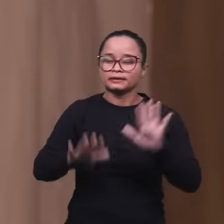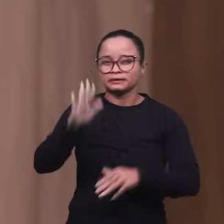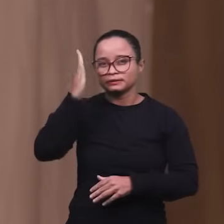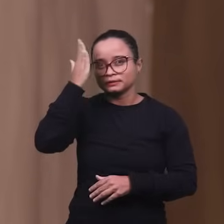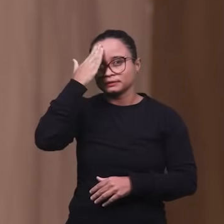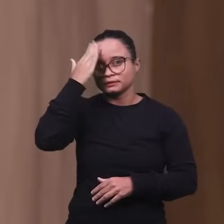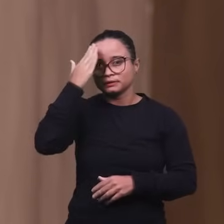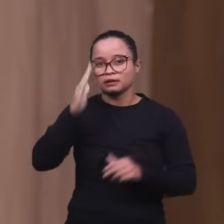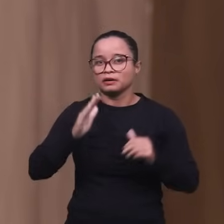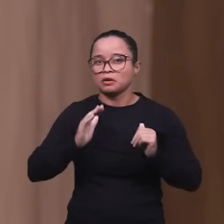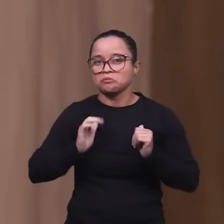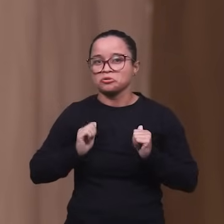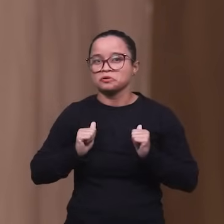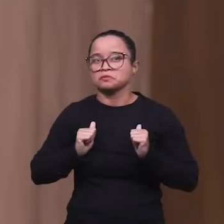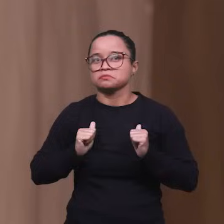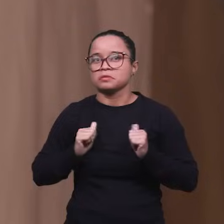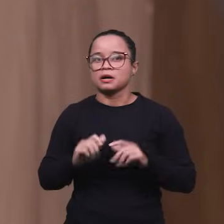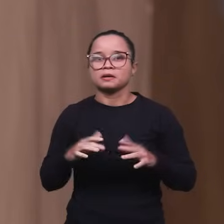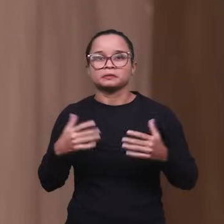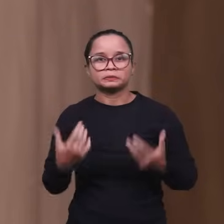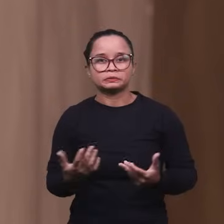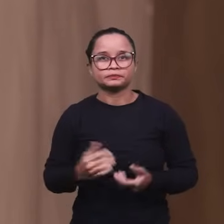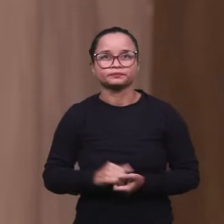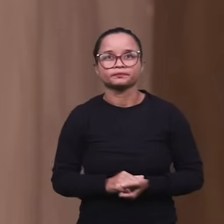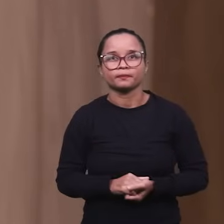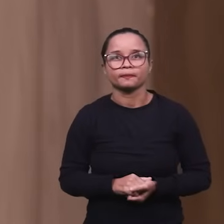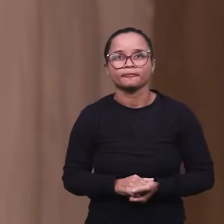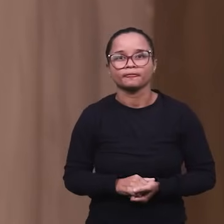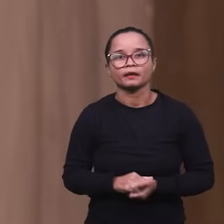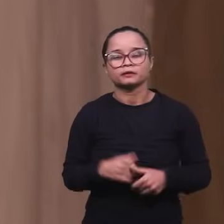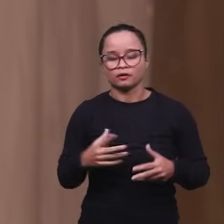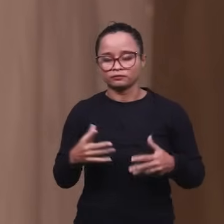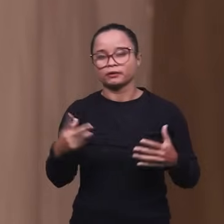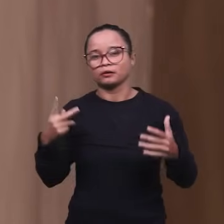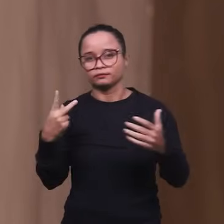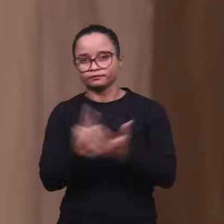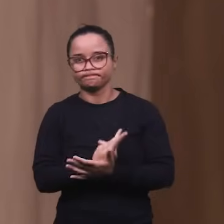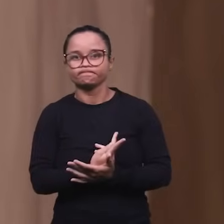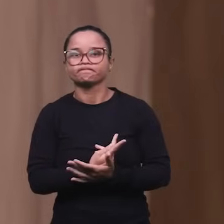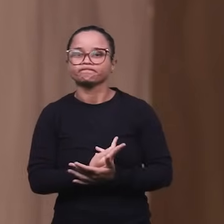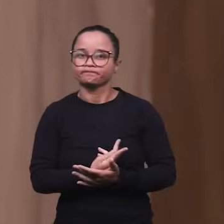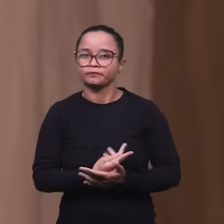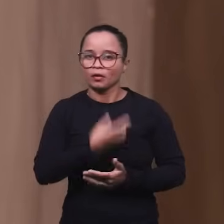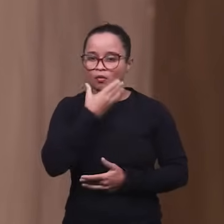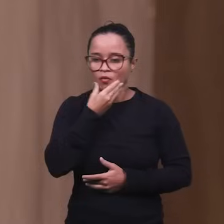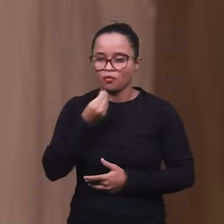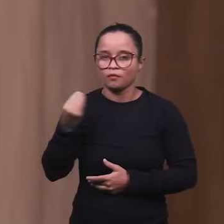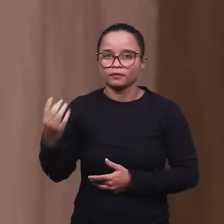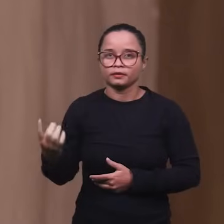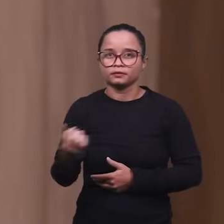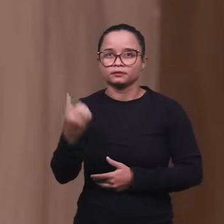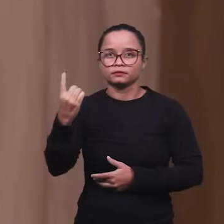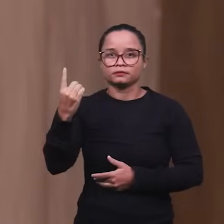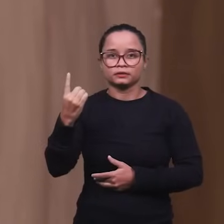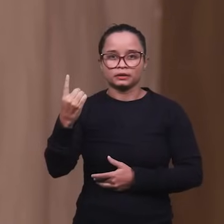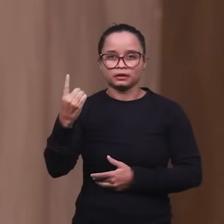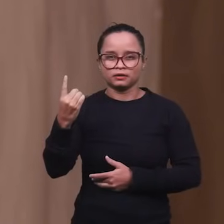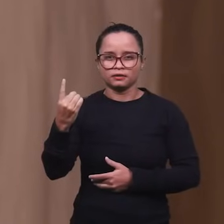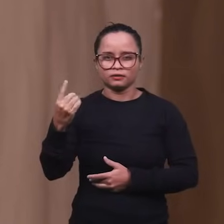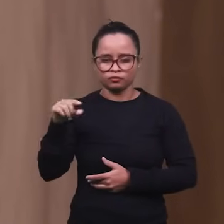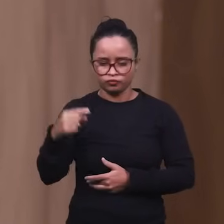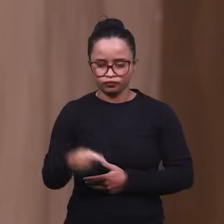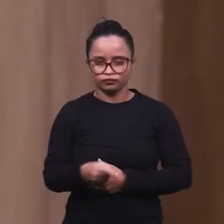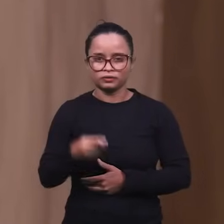entendimento, criar um certo comodismo. Isso, infelizmente, acontece, como Davi, um homem